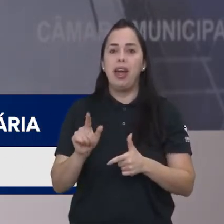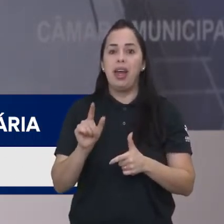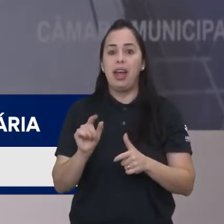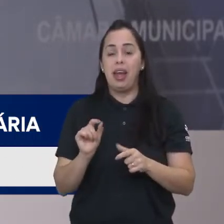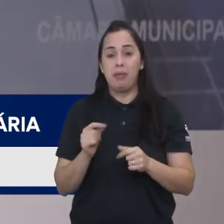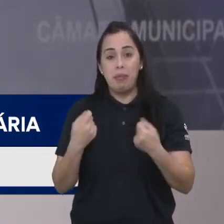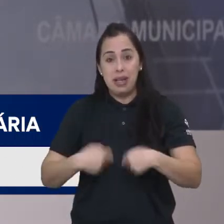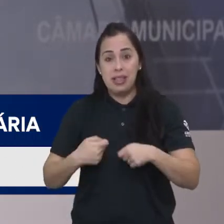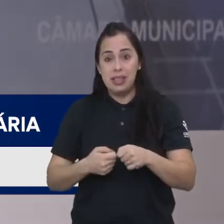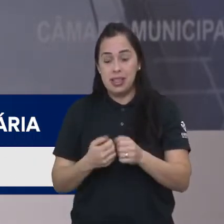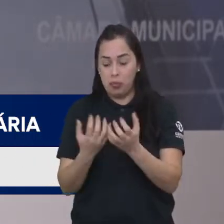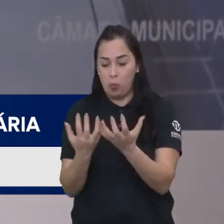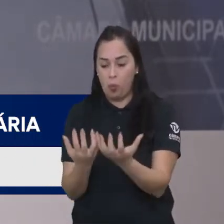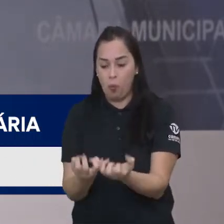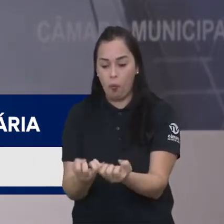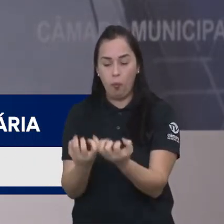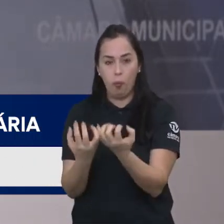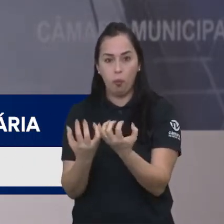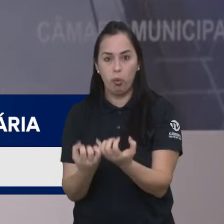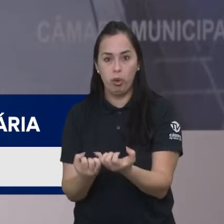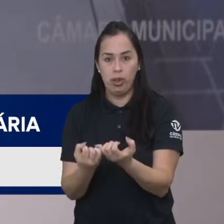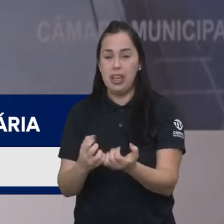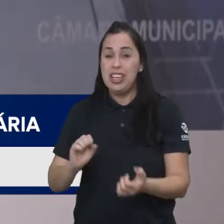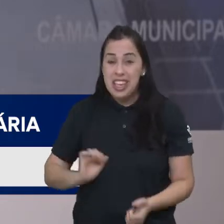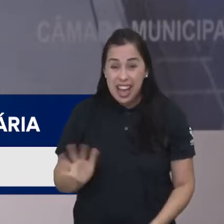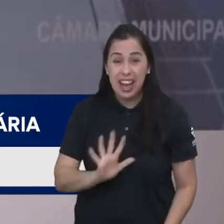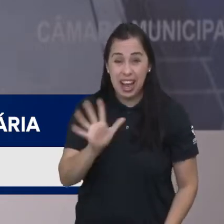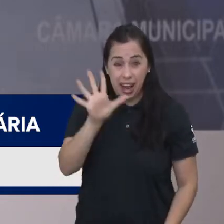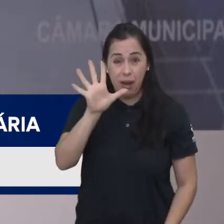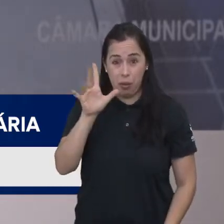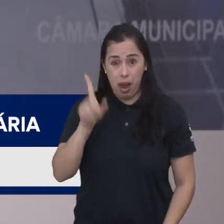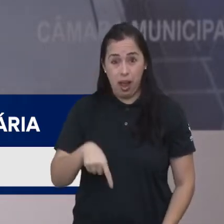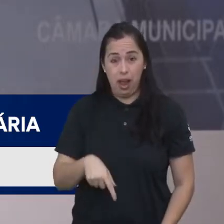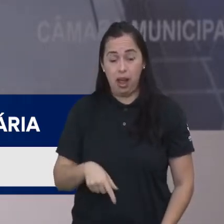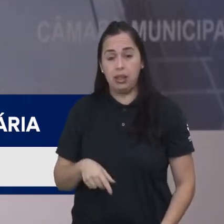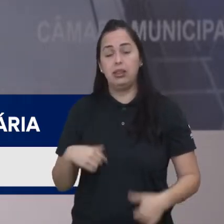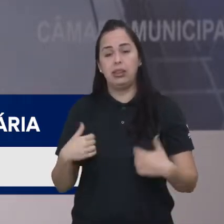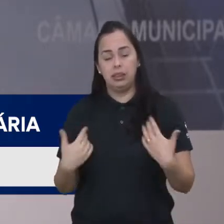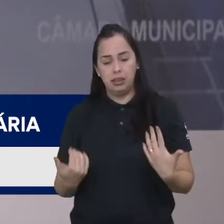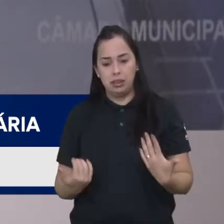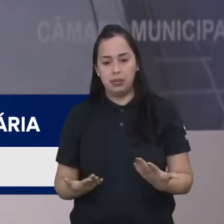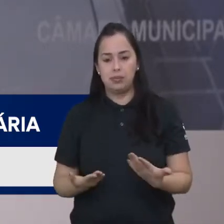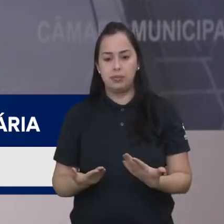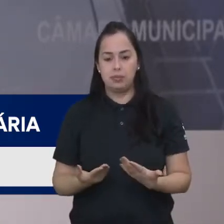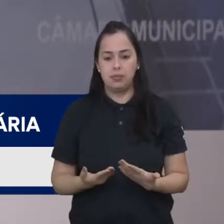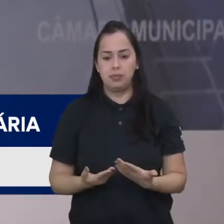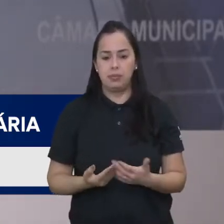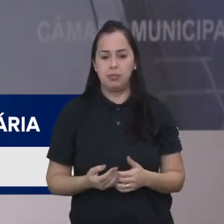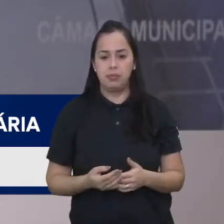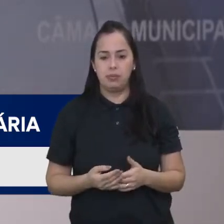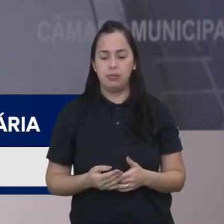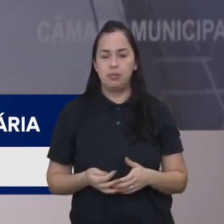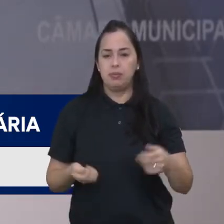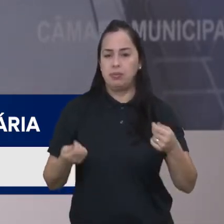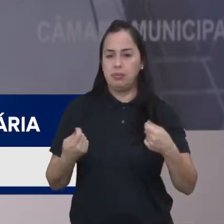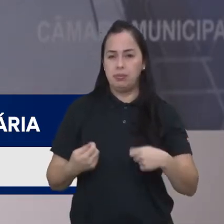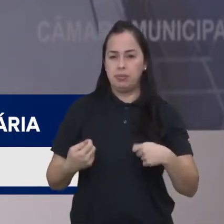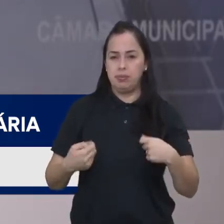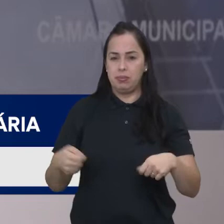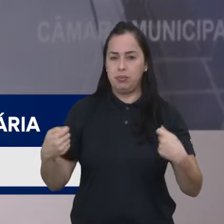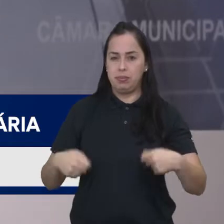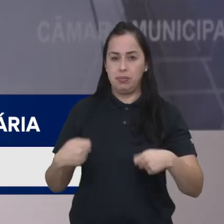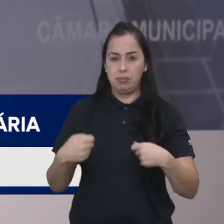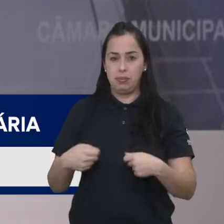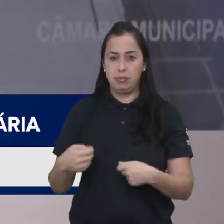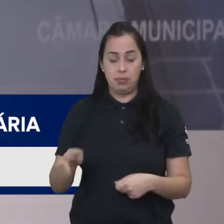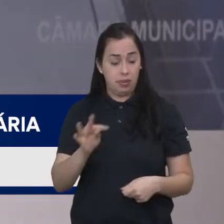drenagem é um problema grave e é caro, caríssimo, para se fazer drenagem. Então, é necessário